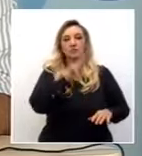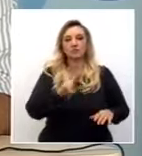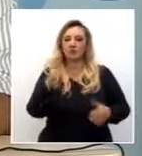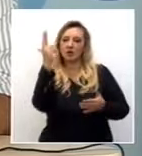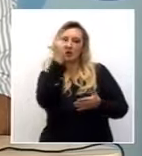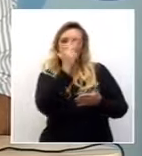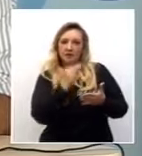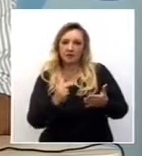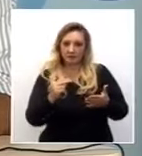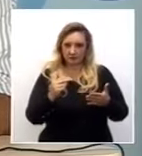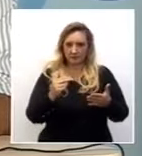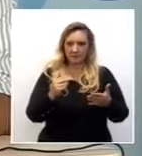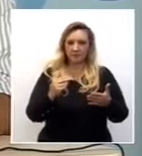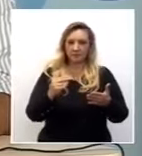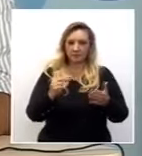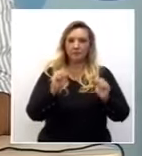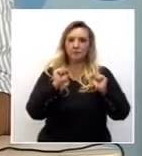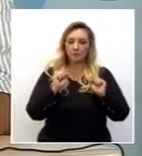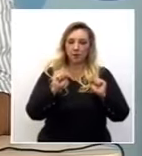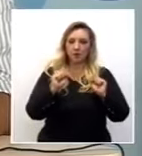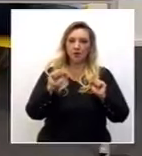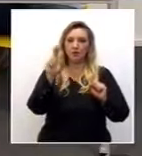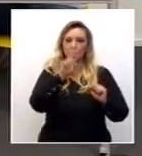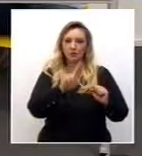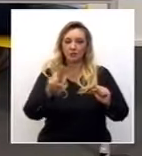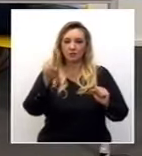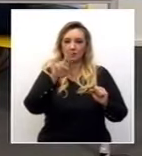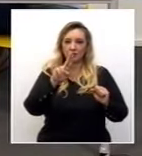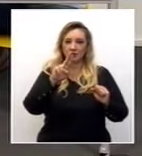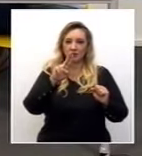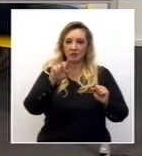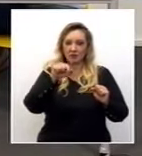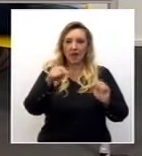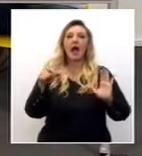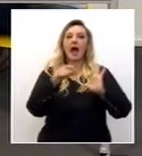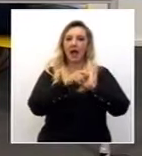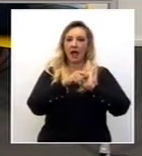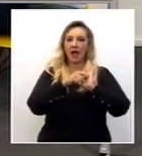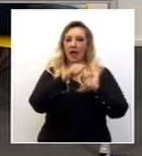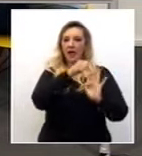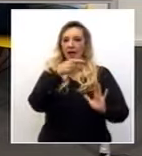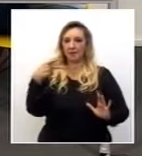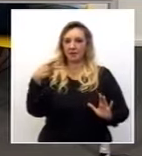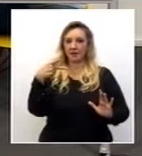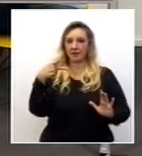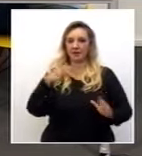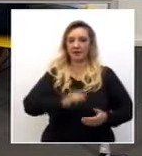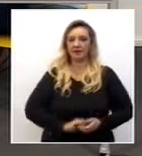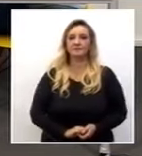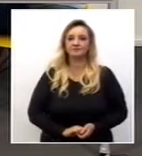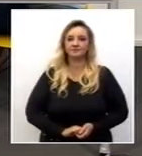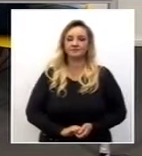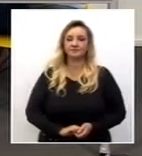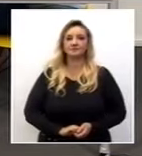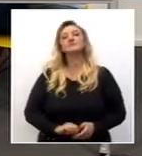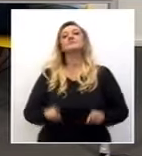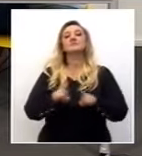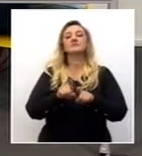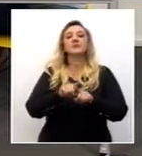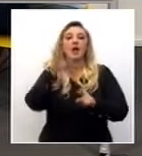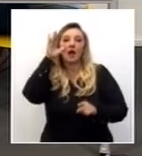desenho, com um desenho ele pode estar usando o AutoDraw. Sim, até mesmo para a curiosidade do próprio aluno também, Sim. né? É sempre